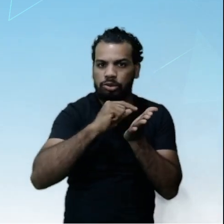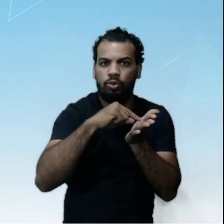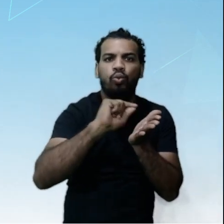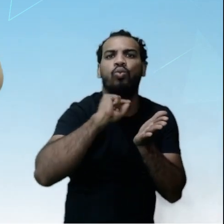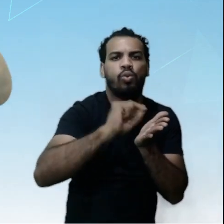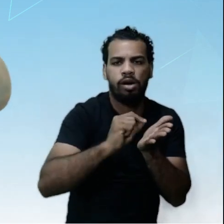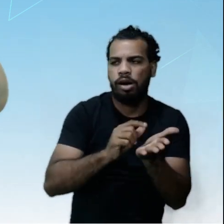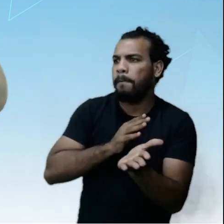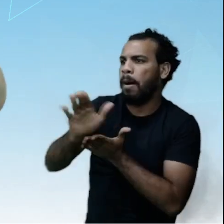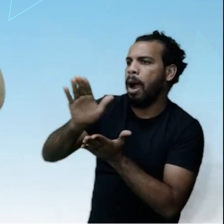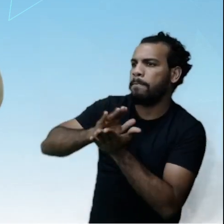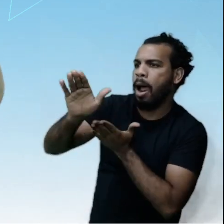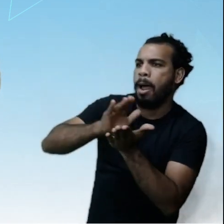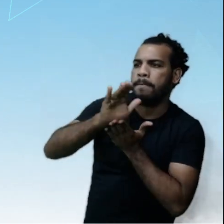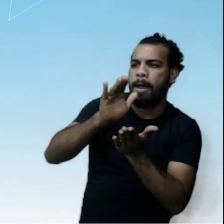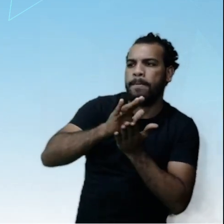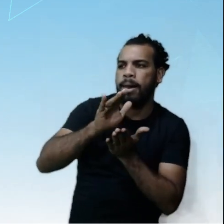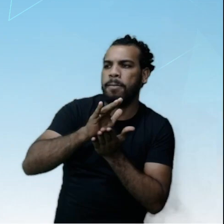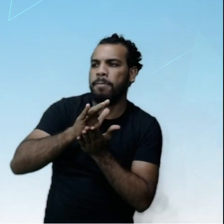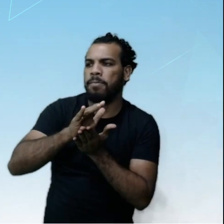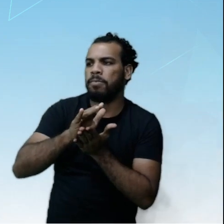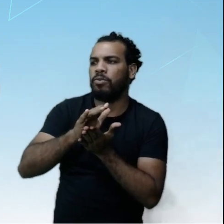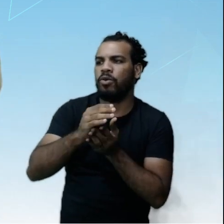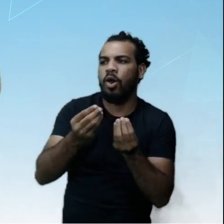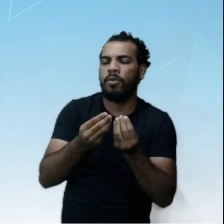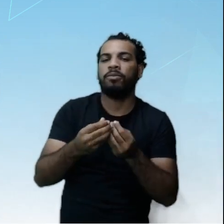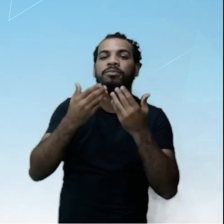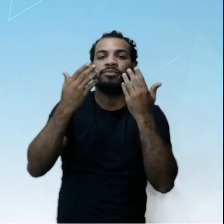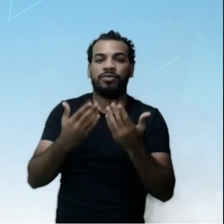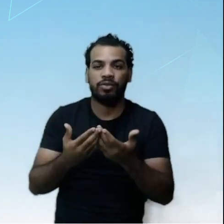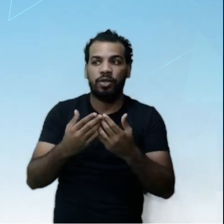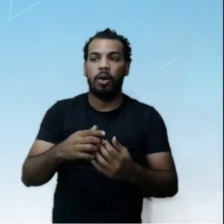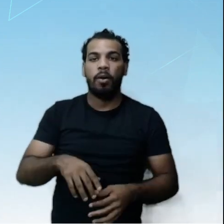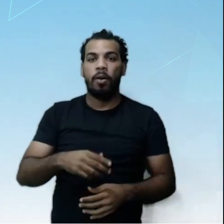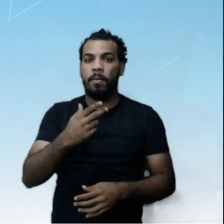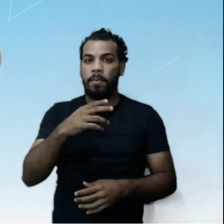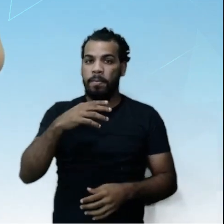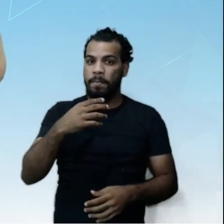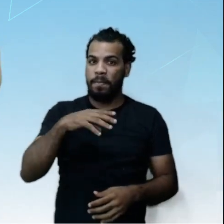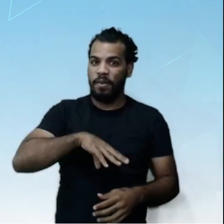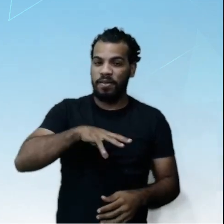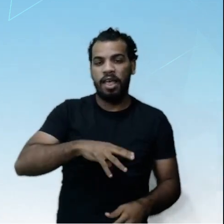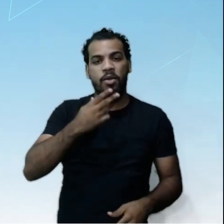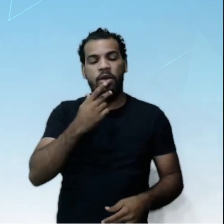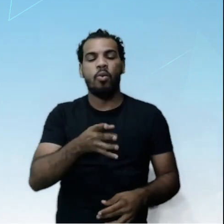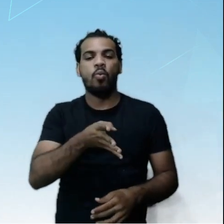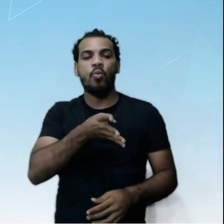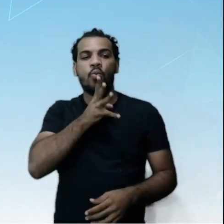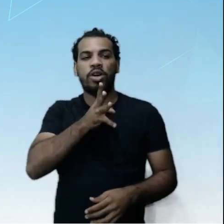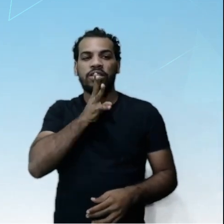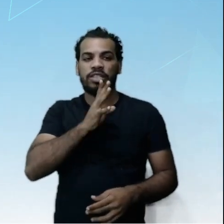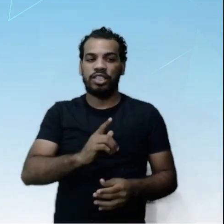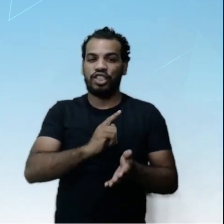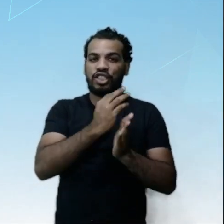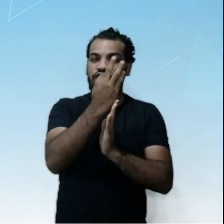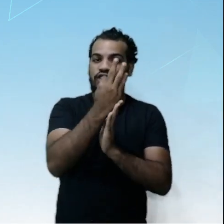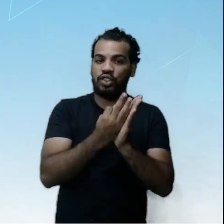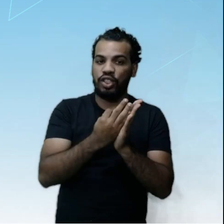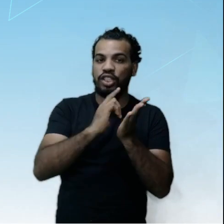circulação. Lembrando sempre esse conhecimento da língua. Já adianto, gênero textual é uma